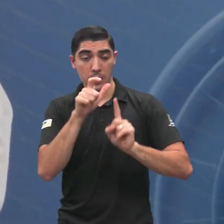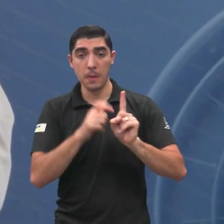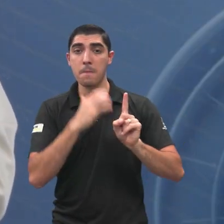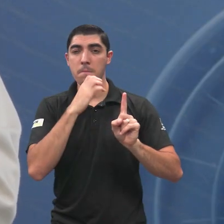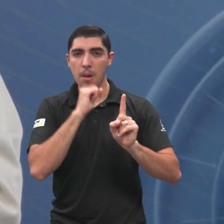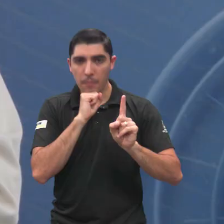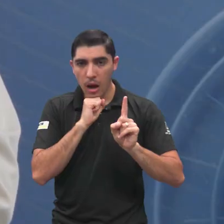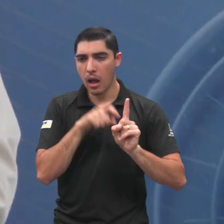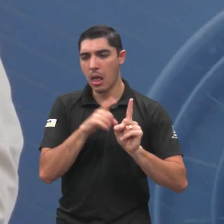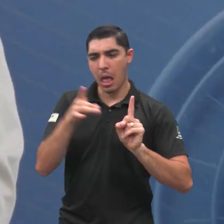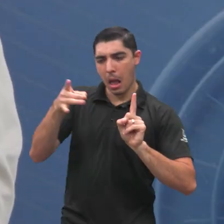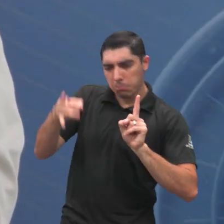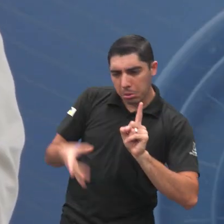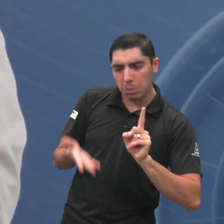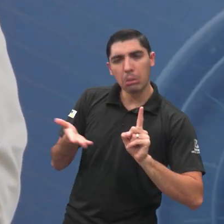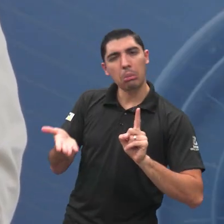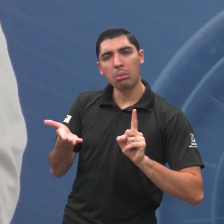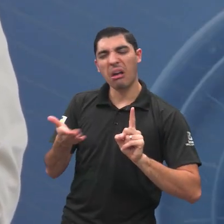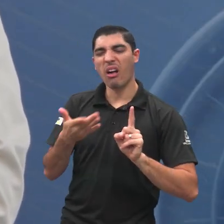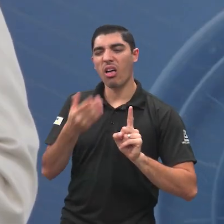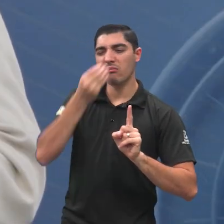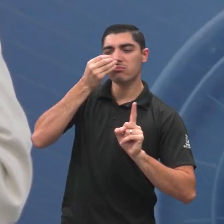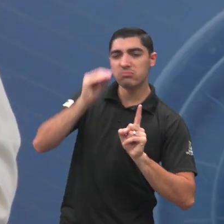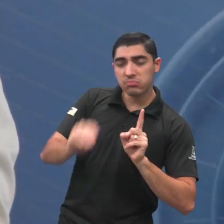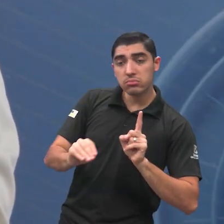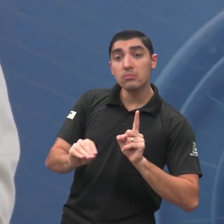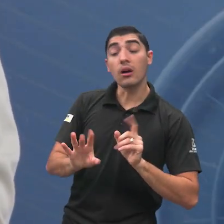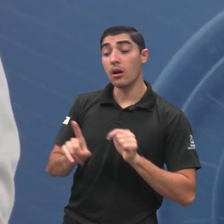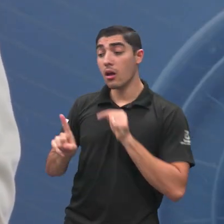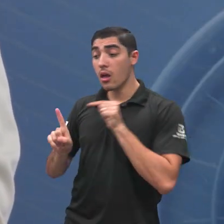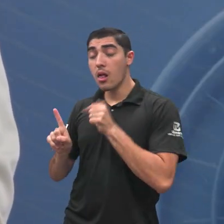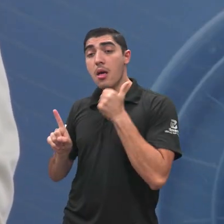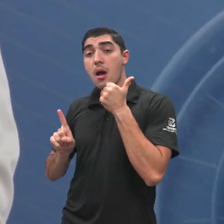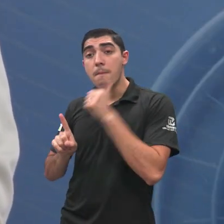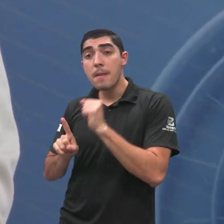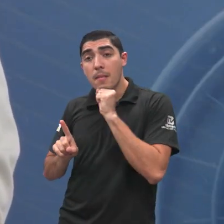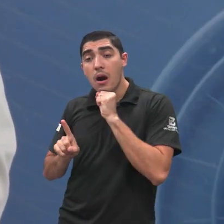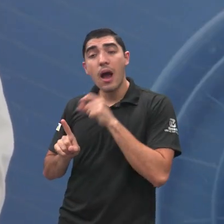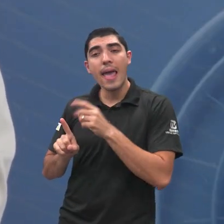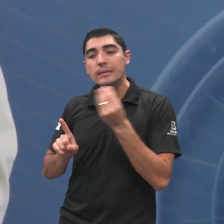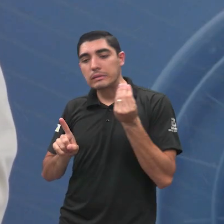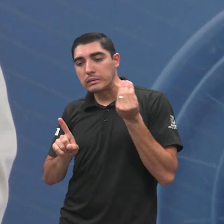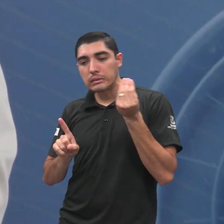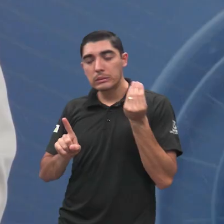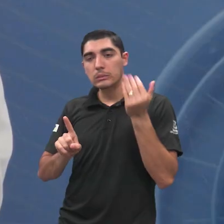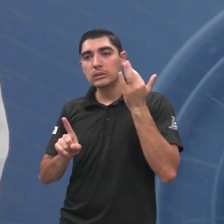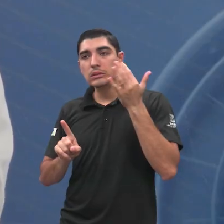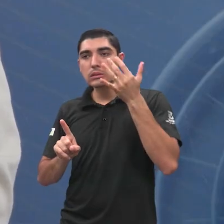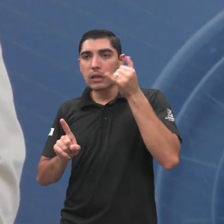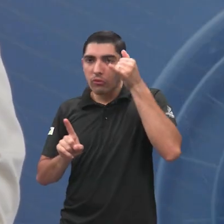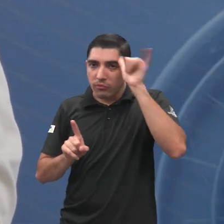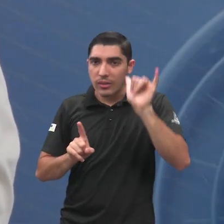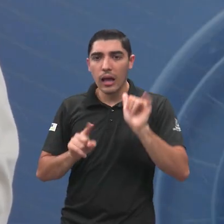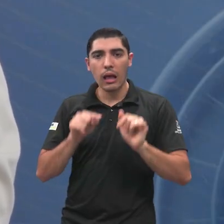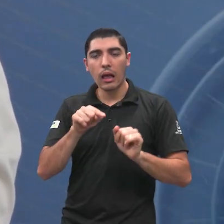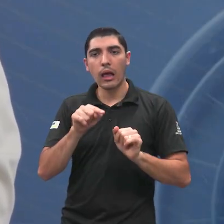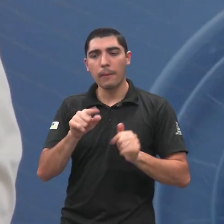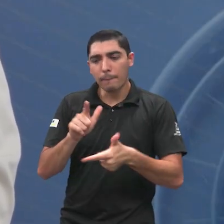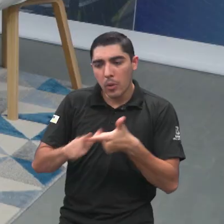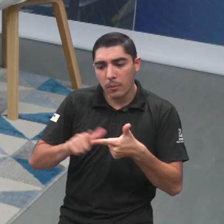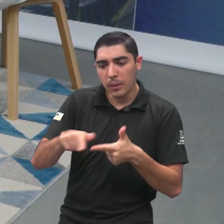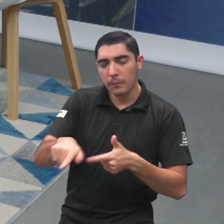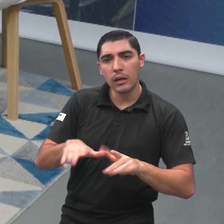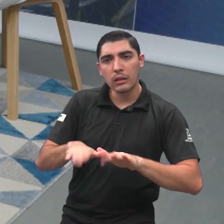pai abandonou, não quer saber, o que a mãe pode fazer para evitar esses agravamentos para a criança